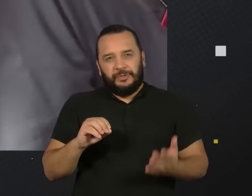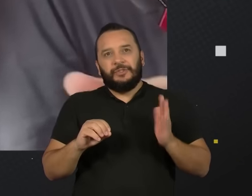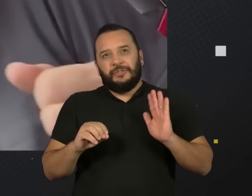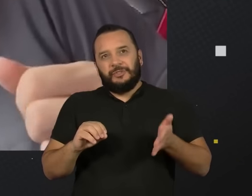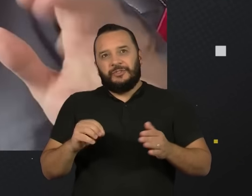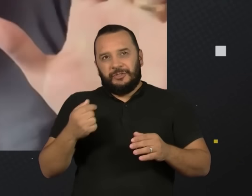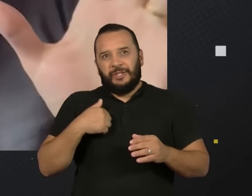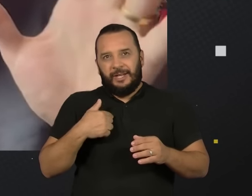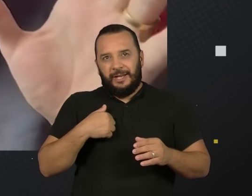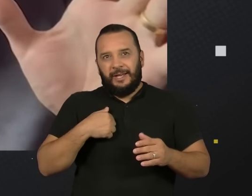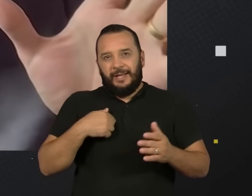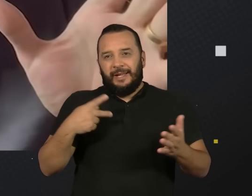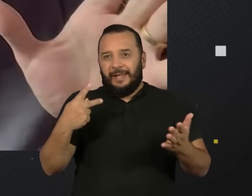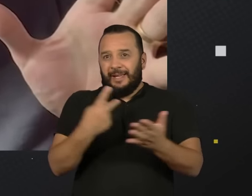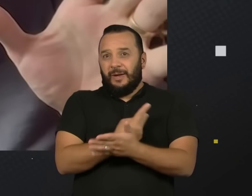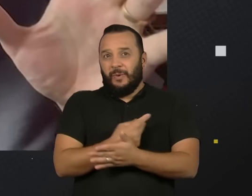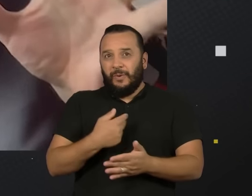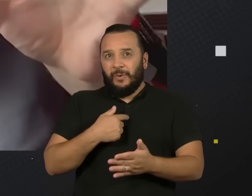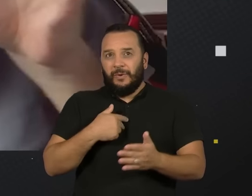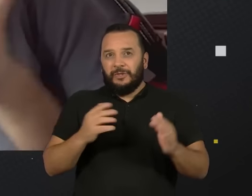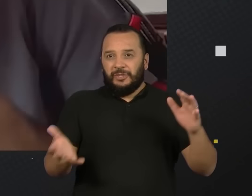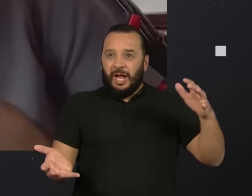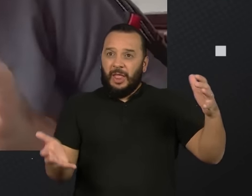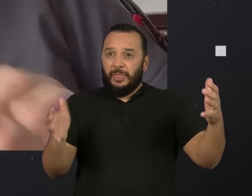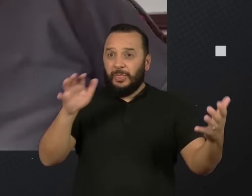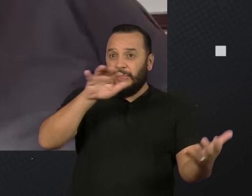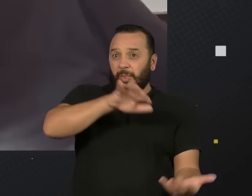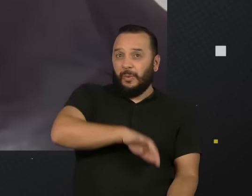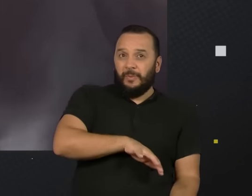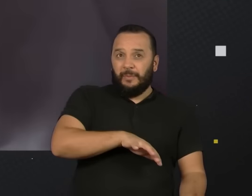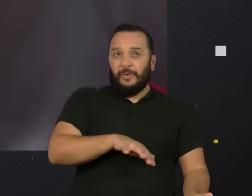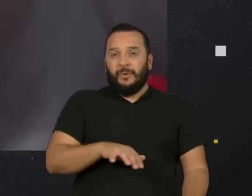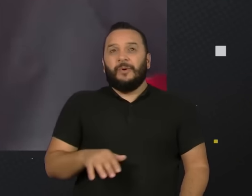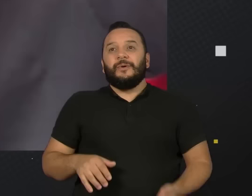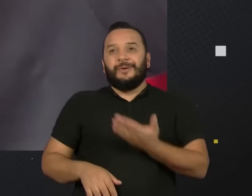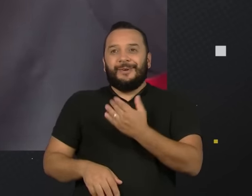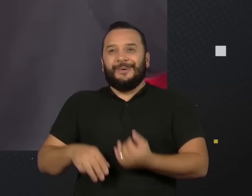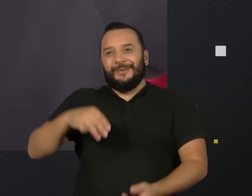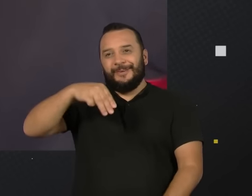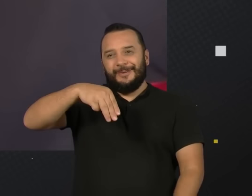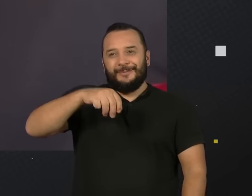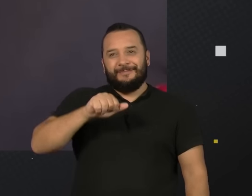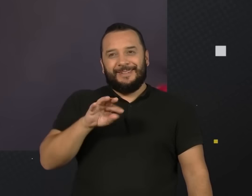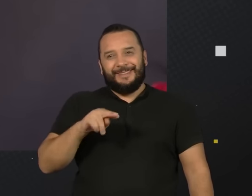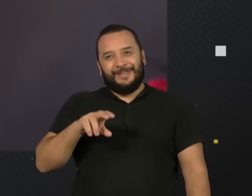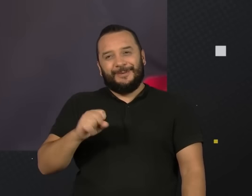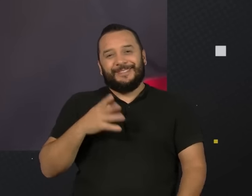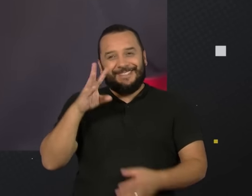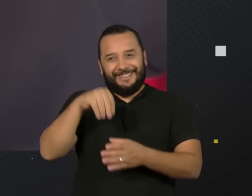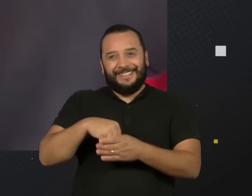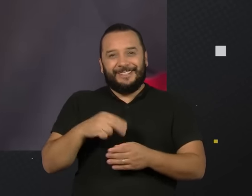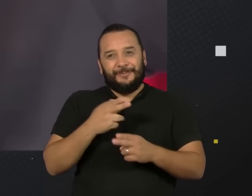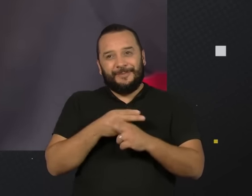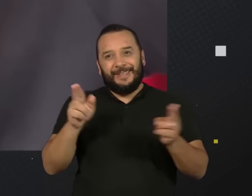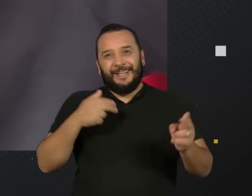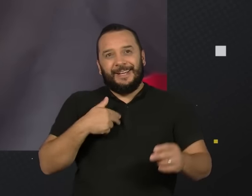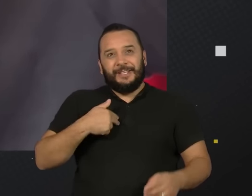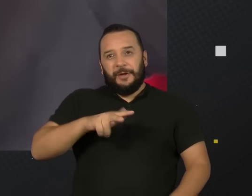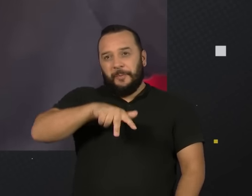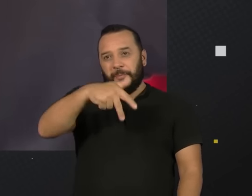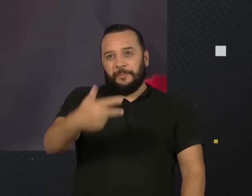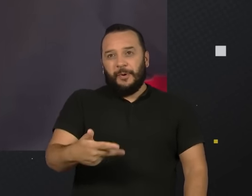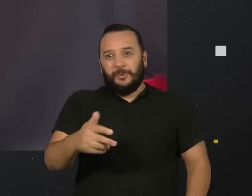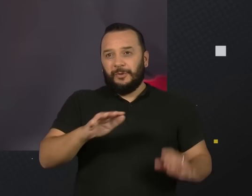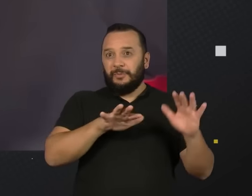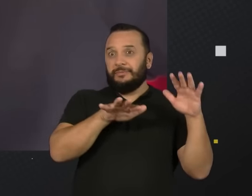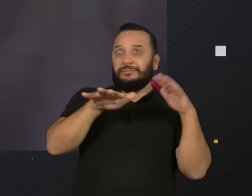Coca-Camurte, fez uma curva um pouco fechada, a biga tombou com o Matheus dentro, pelado, na frente de uma